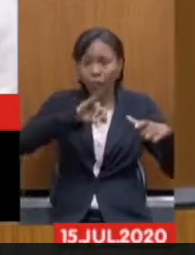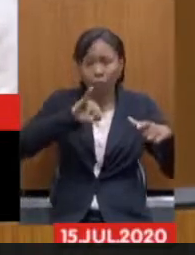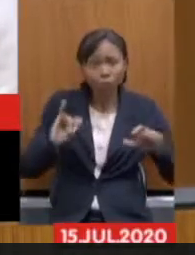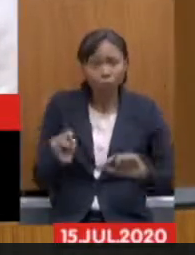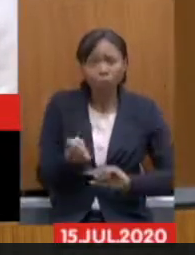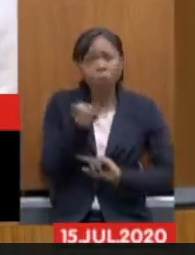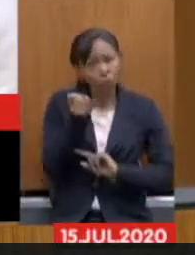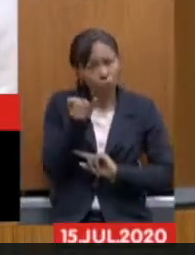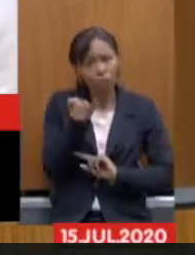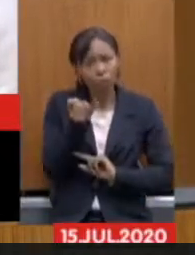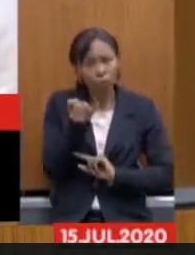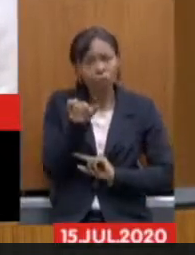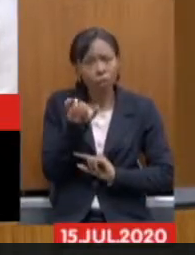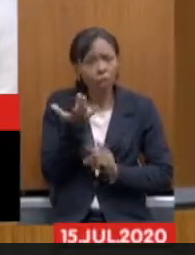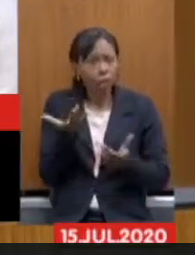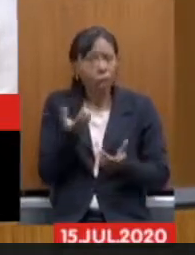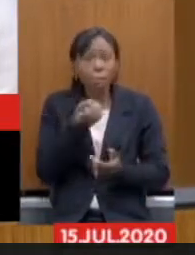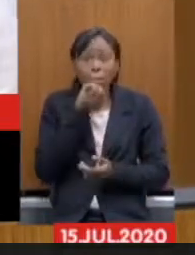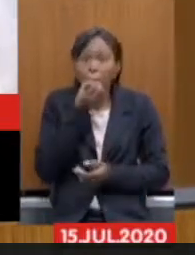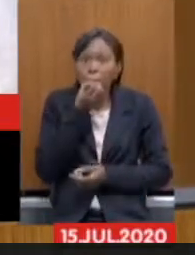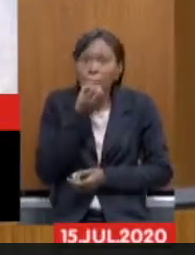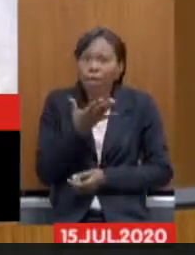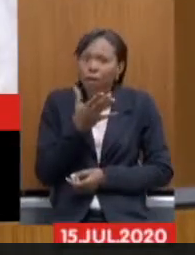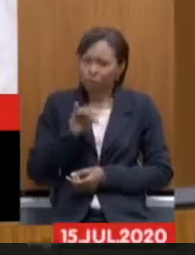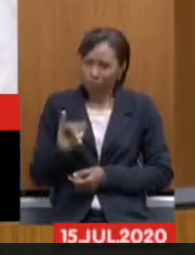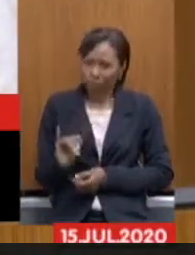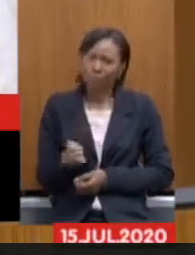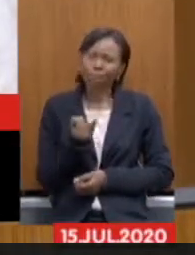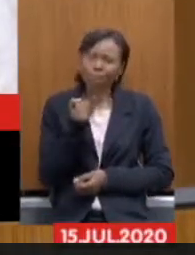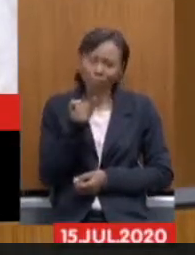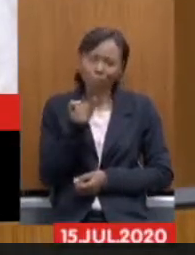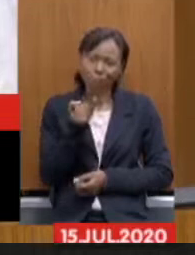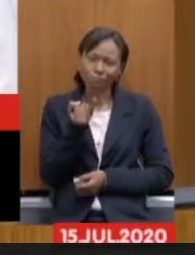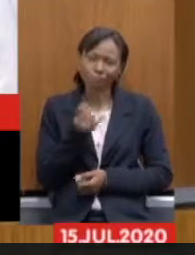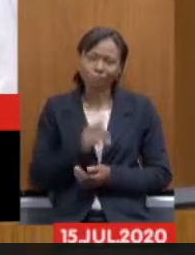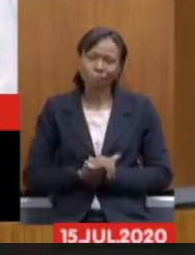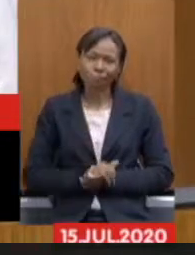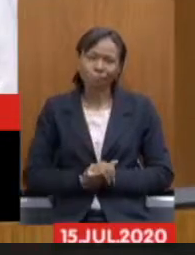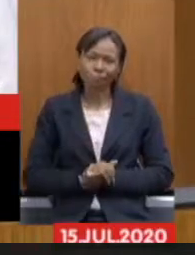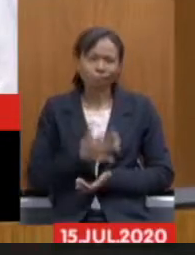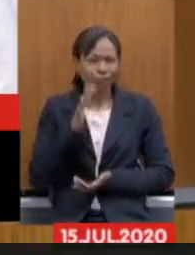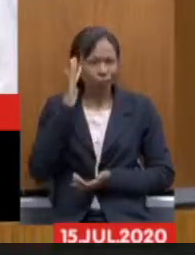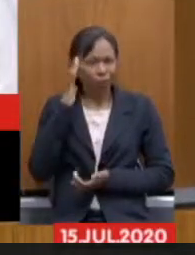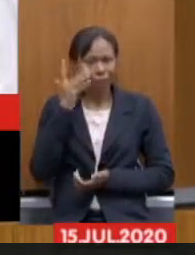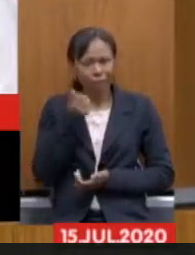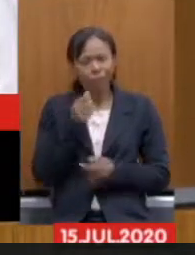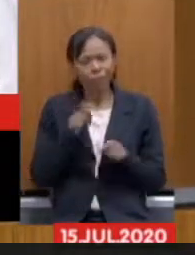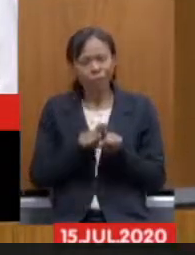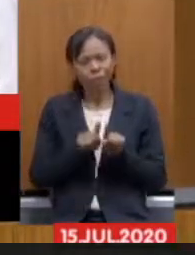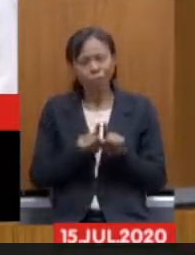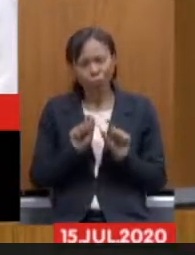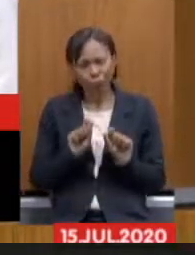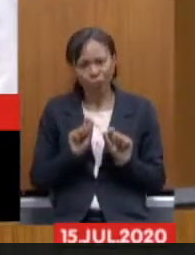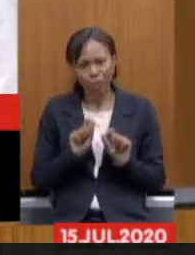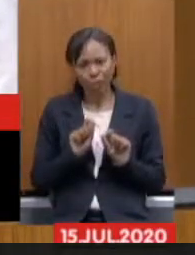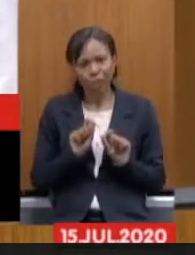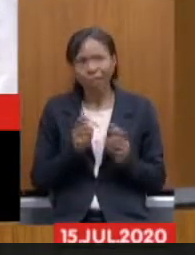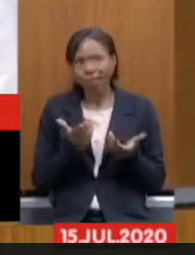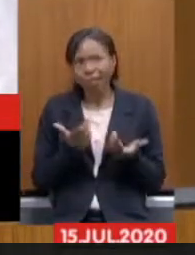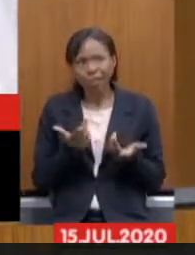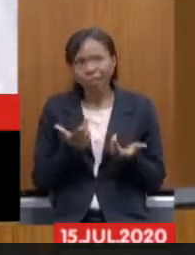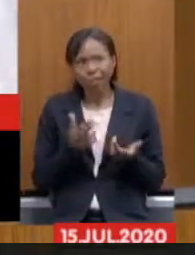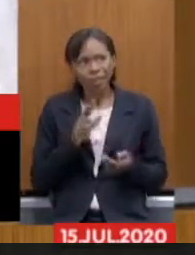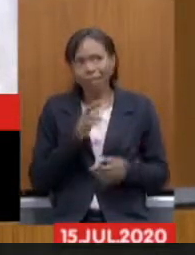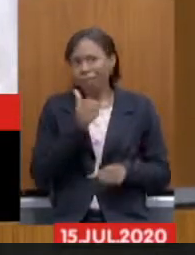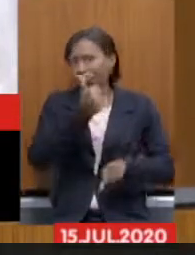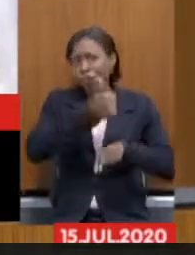ele seja aproveitado e bem aproveitado então é eu acho também que não substitui